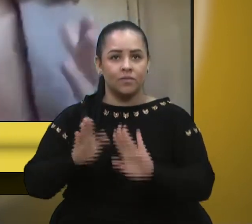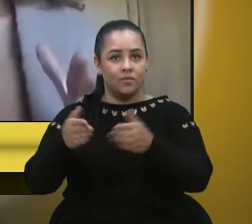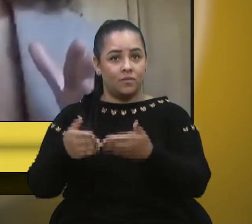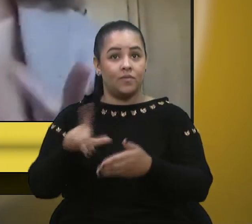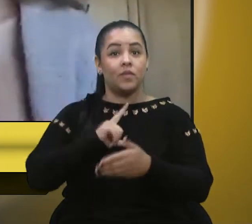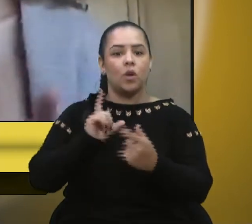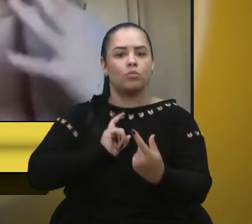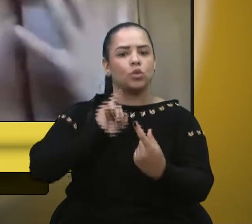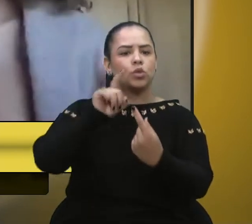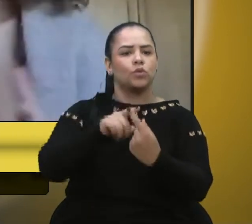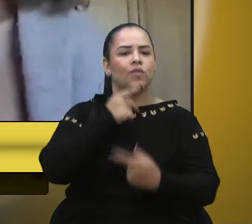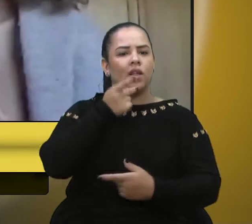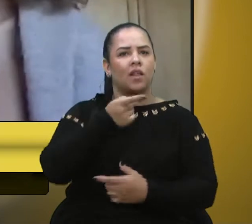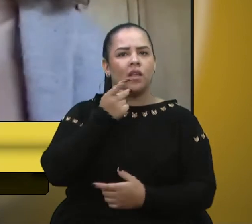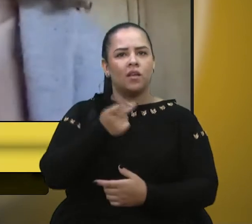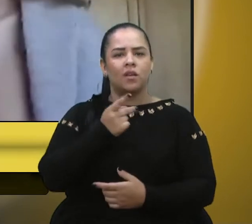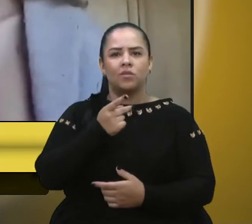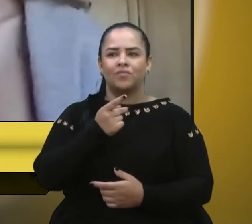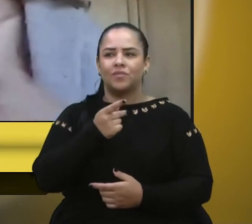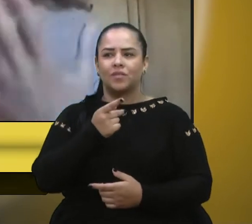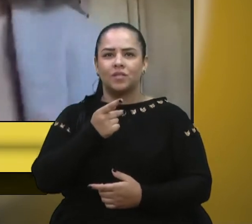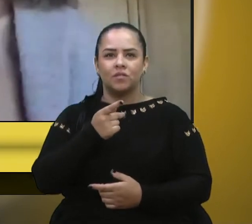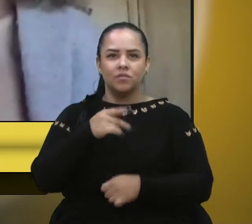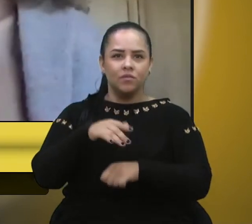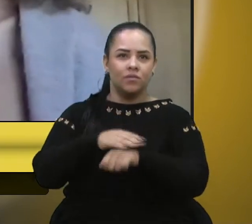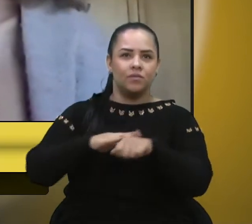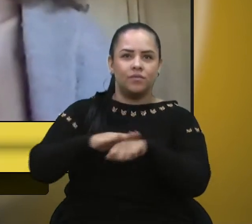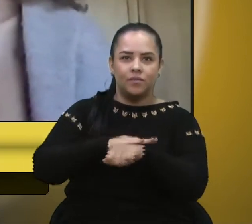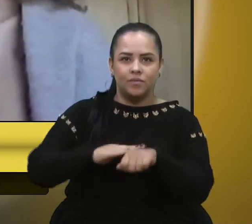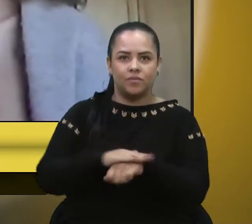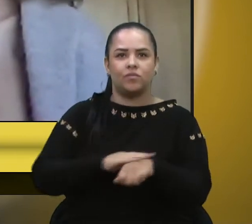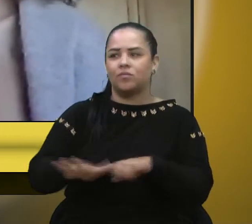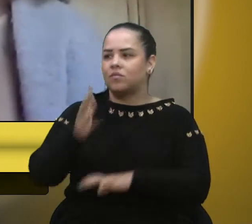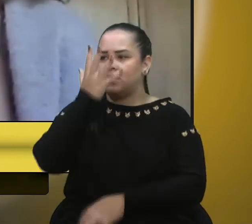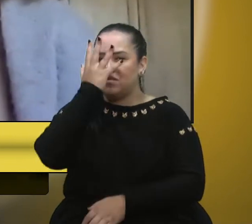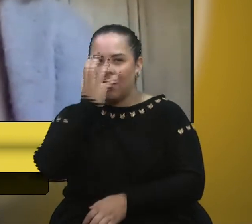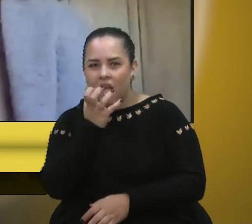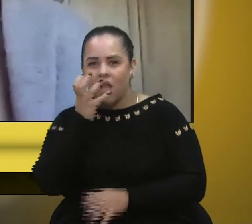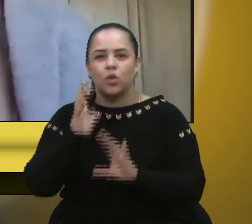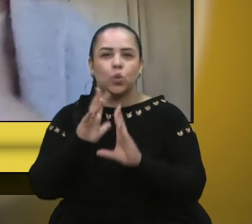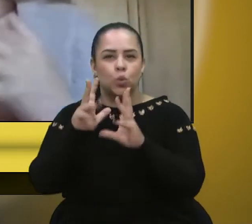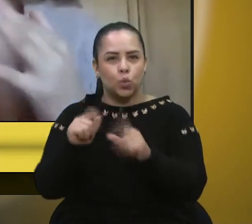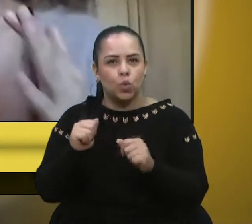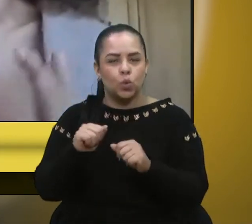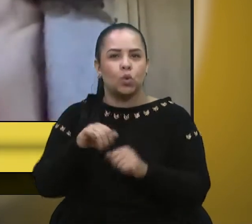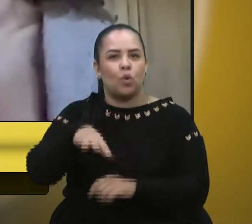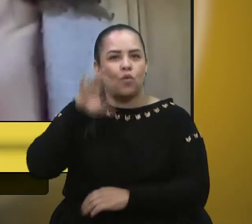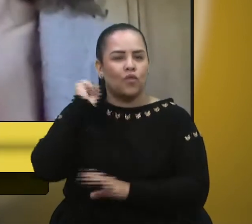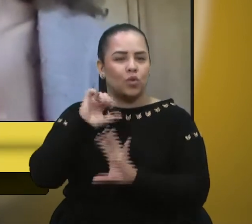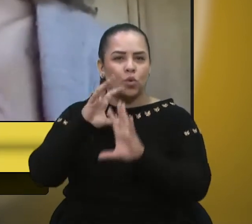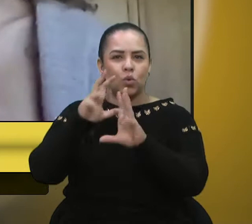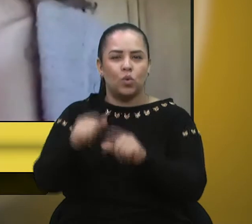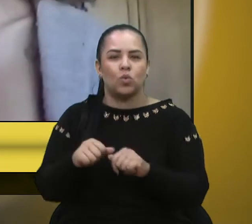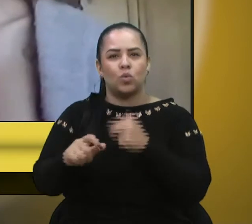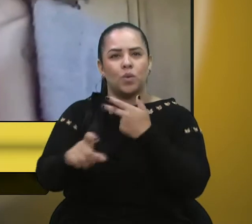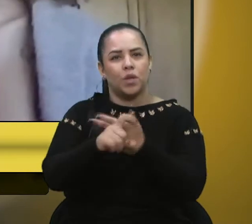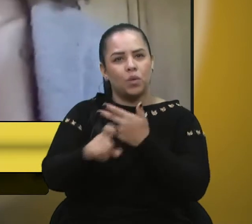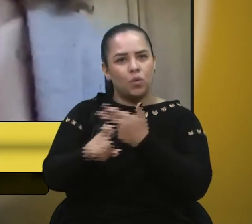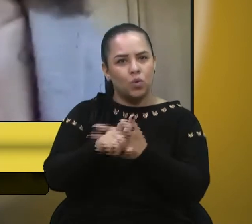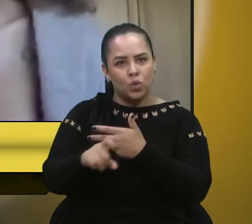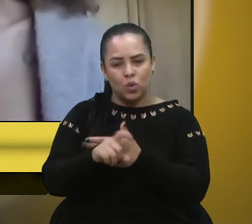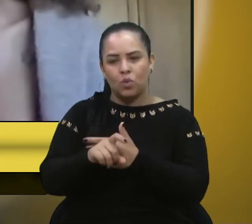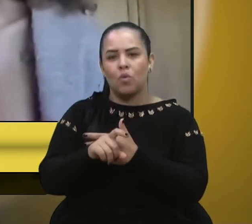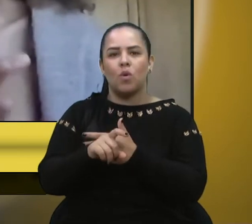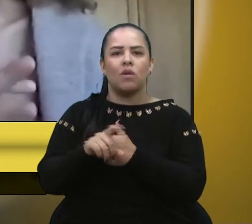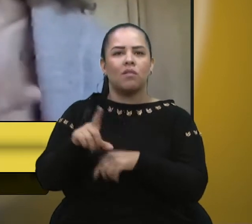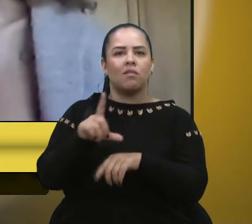tratar disso com um amplo diálogo, com muita seriedade e ouvindo todas as partes, seja o Executivo, o Conselho Municipal